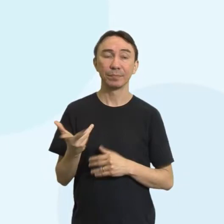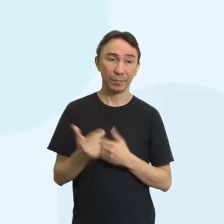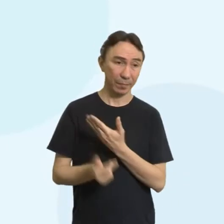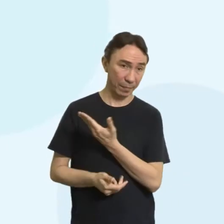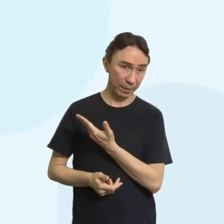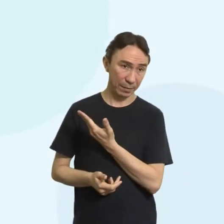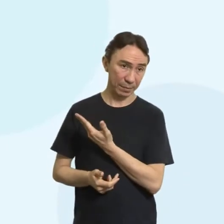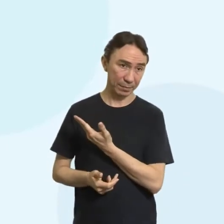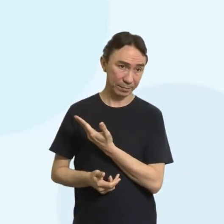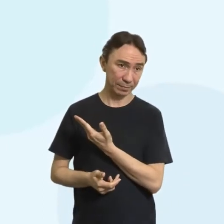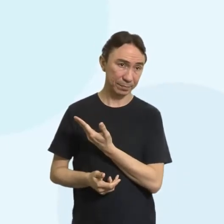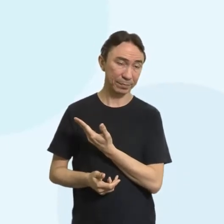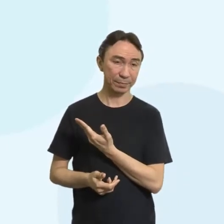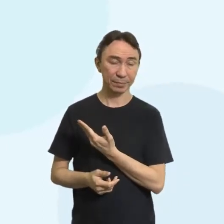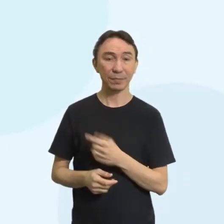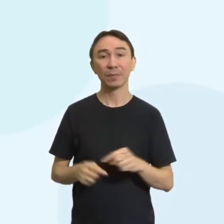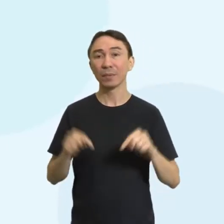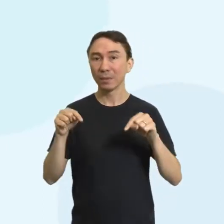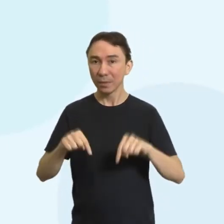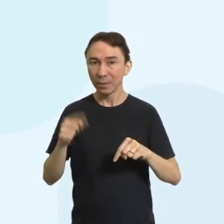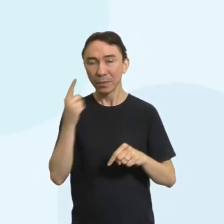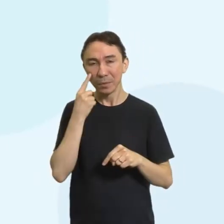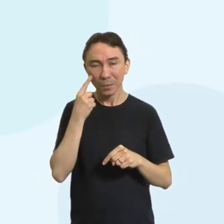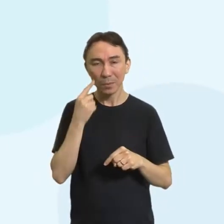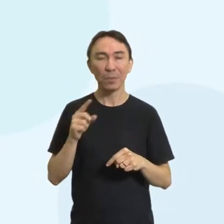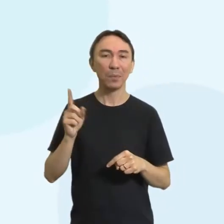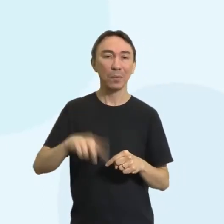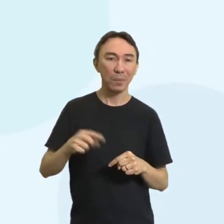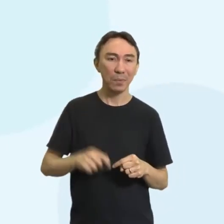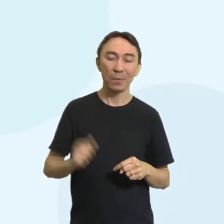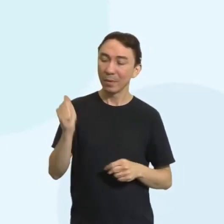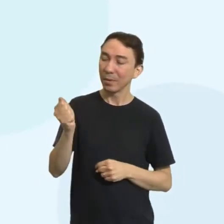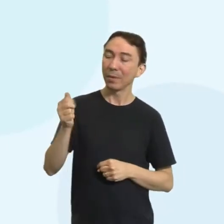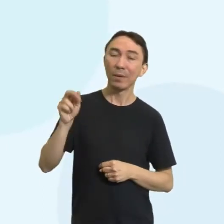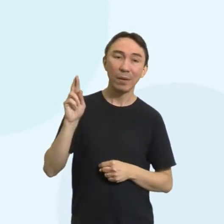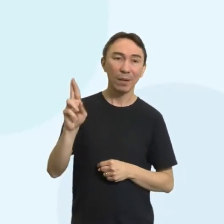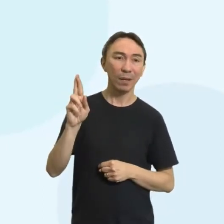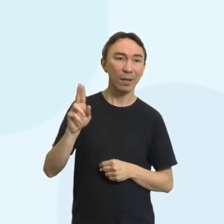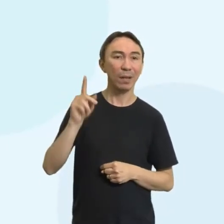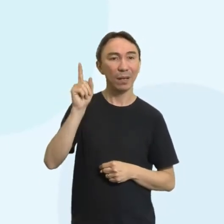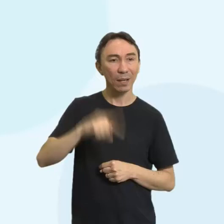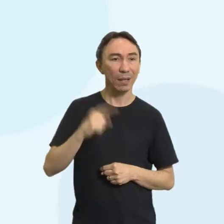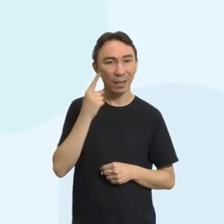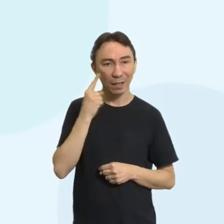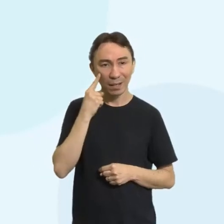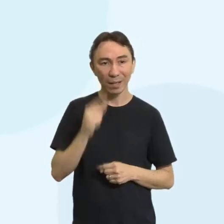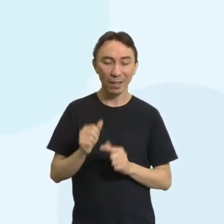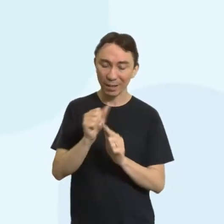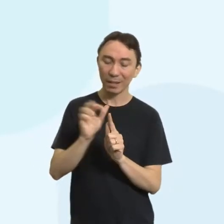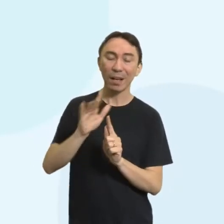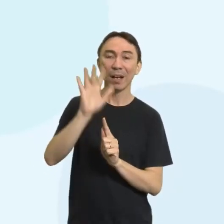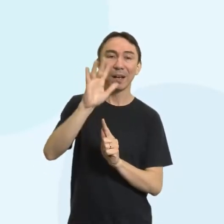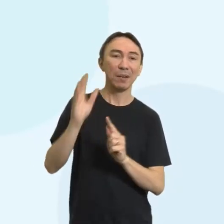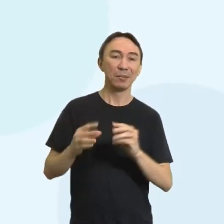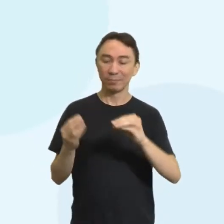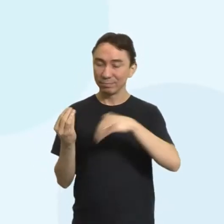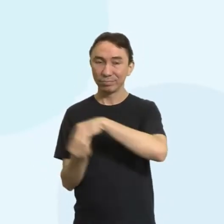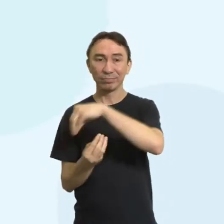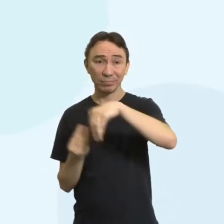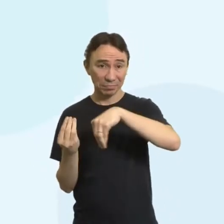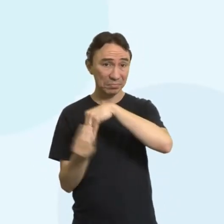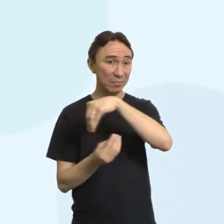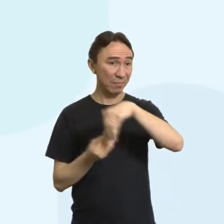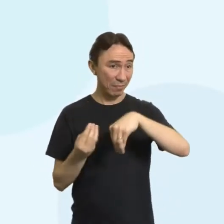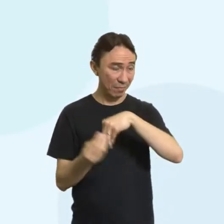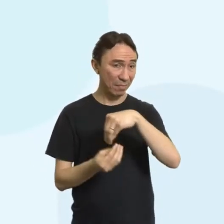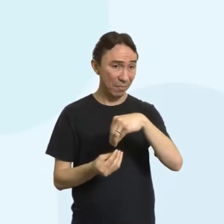que o ar é uma mistura de gases, identificando sua composição e discutir fenômenos naturais ou antrópicos que podem